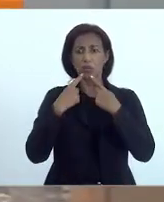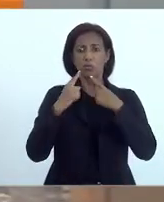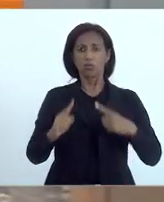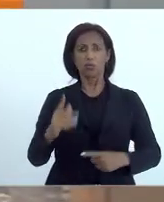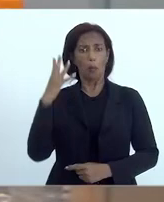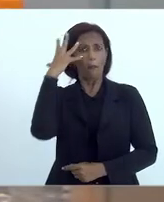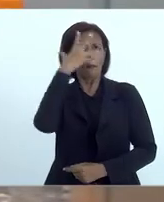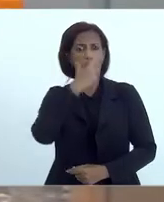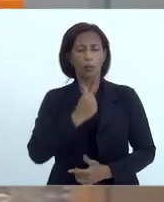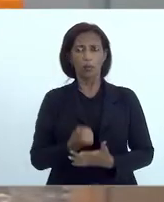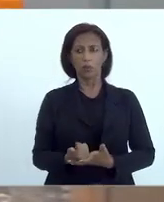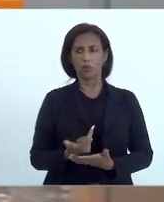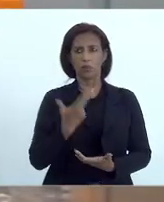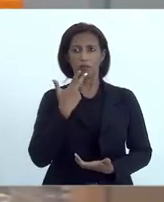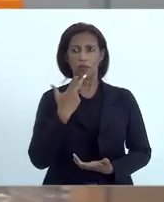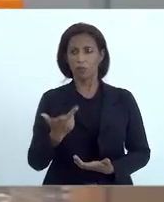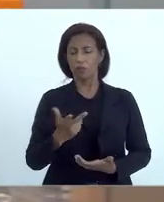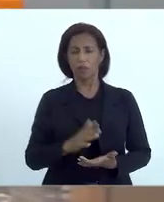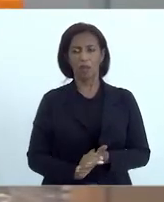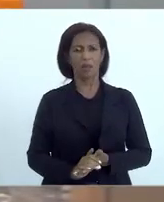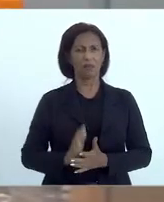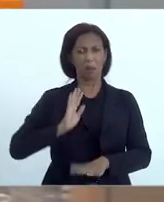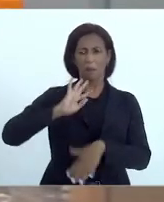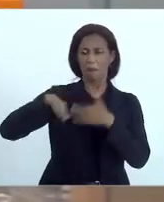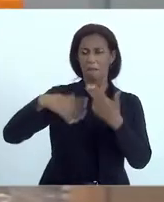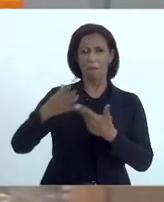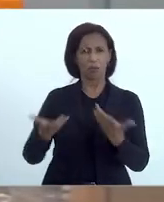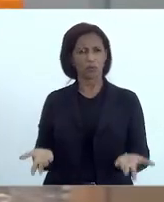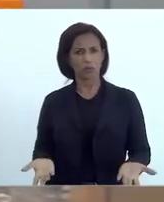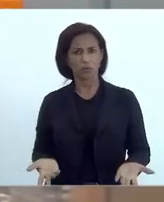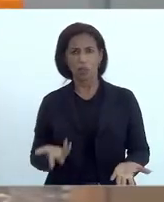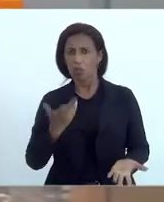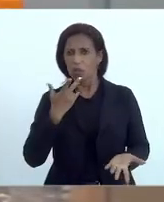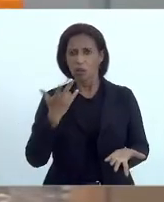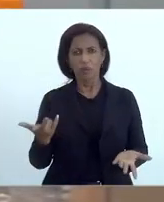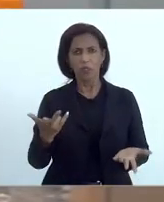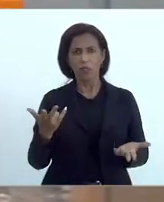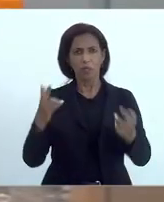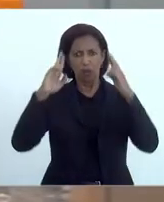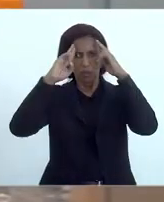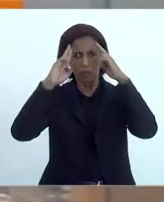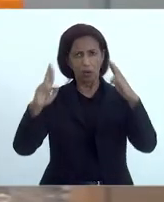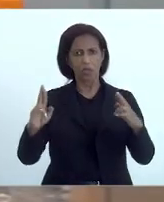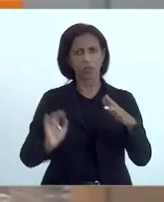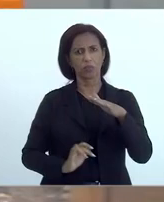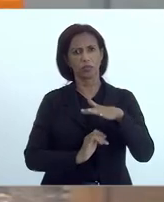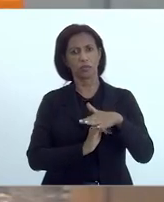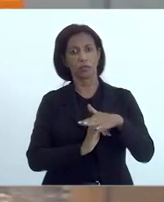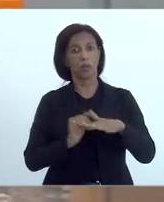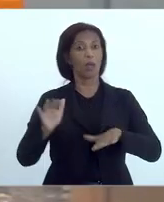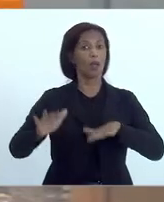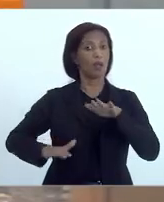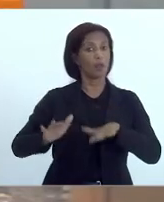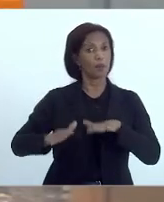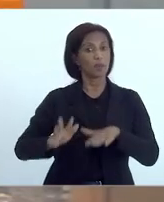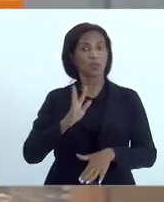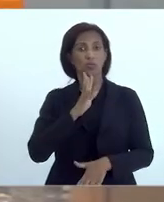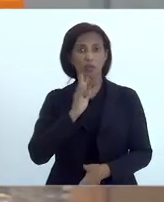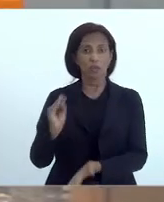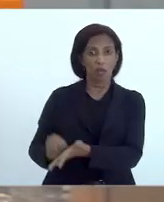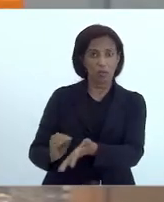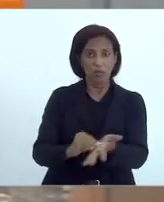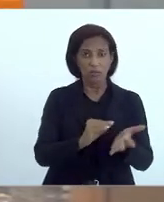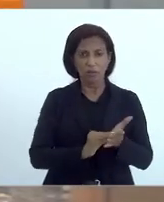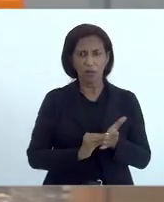discurso bonito nem dizer que o corpo de bombeiros é a bagunça primeiro lugar que eu não falar isso que eu respeito à instituição Apesar de conhecer as